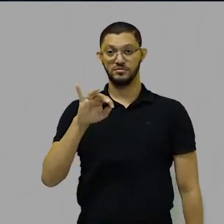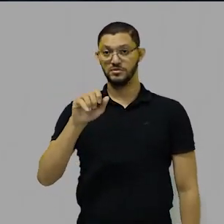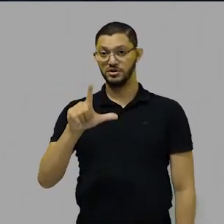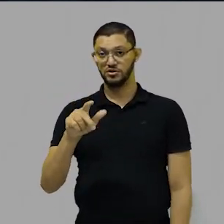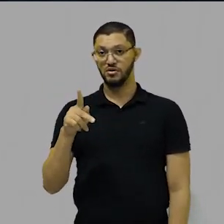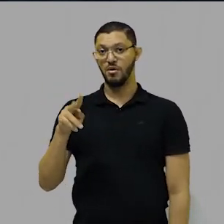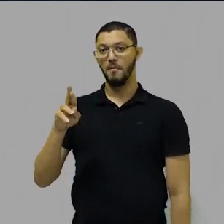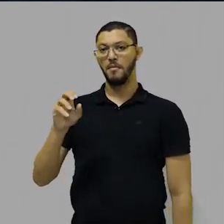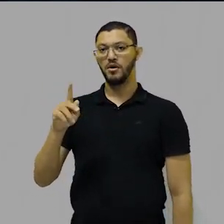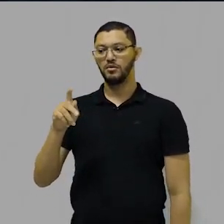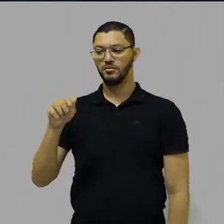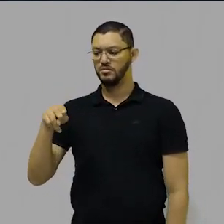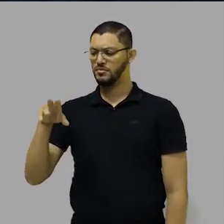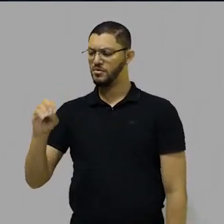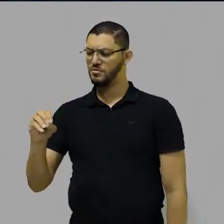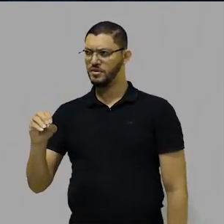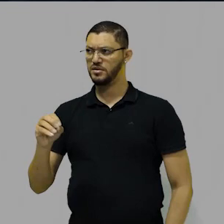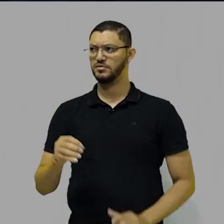2-metilpropano,